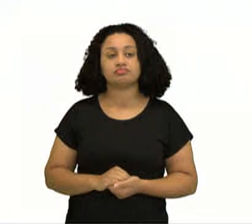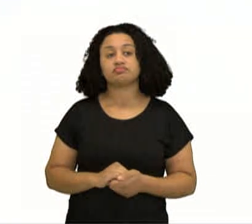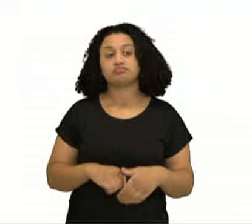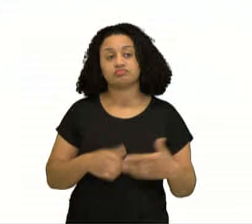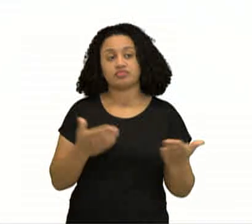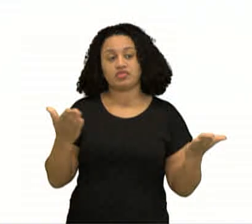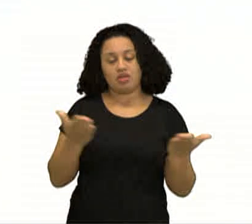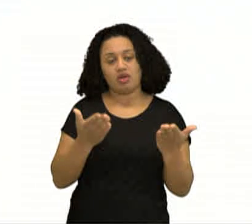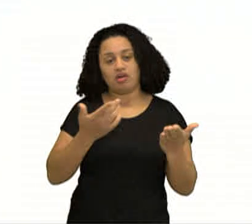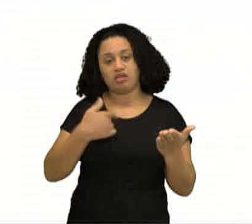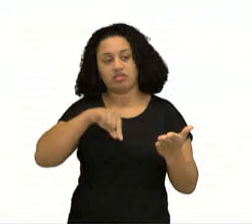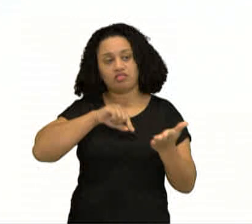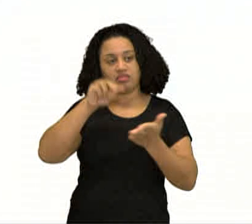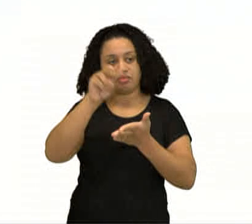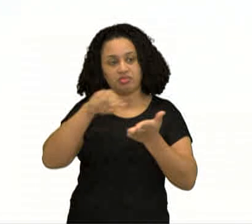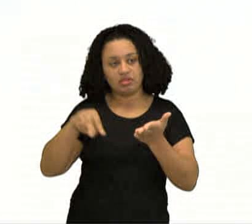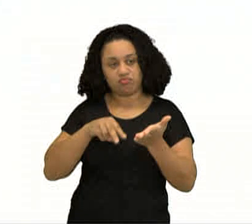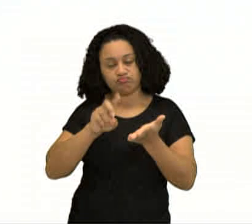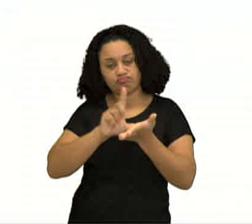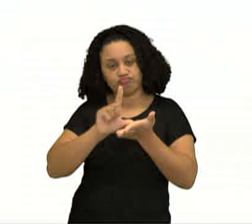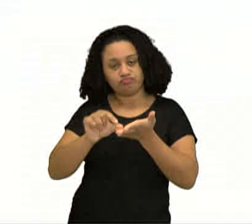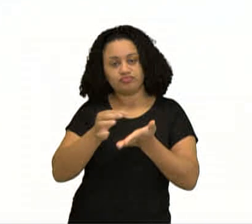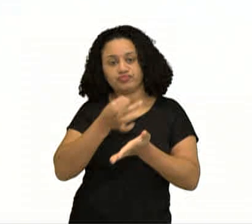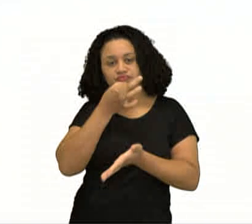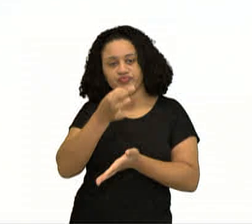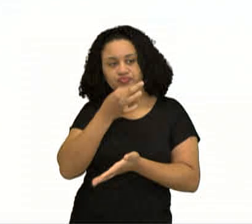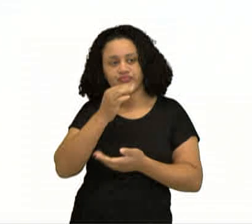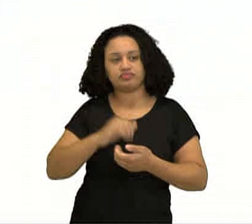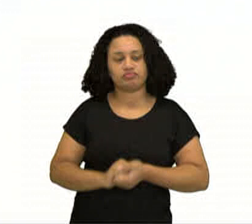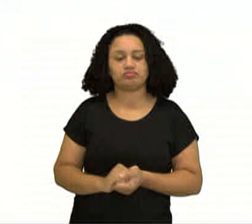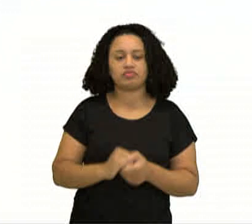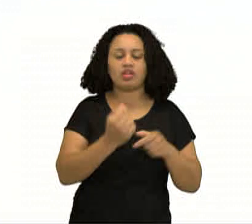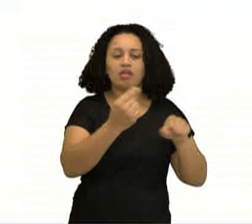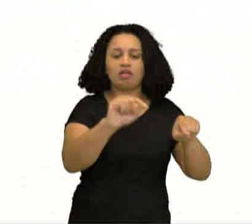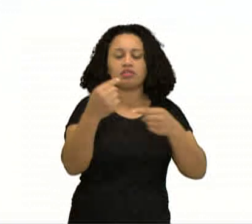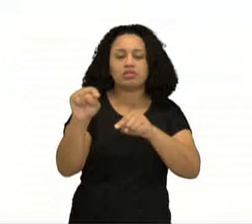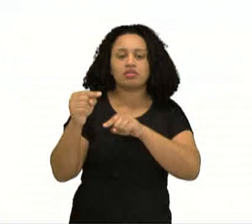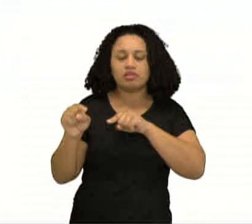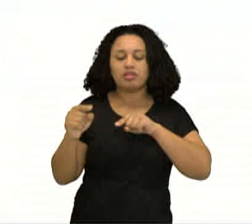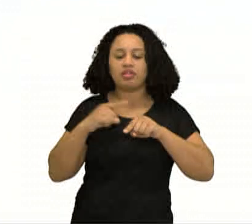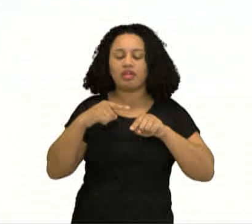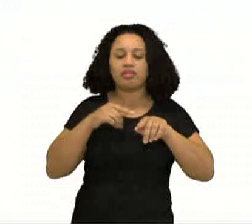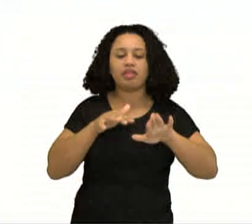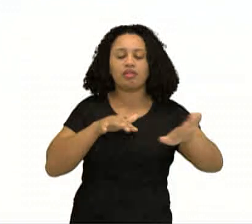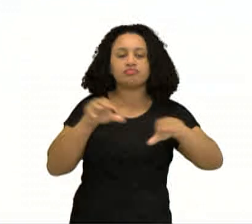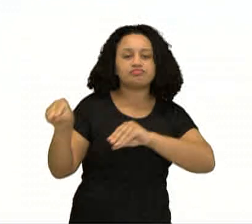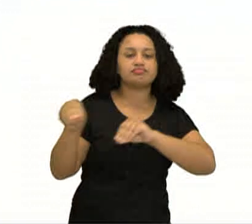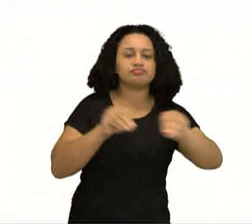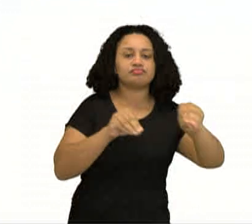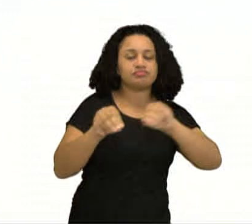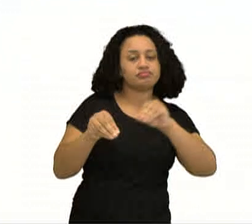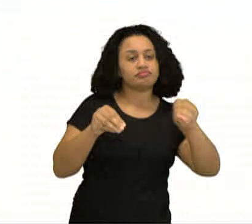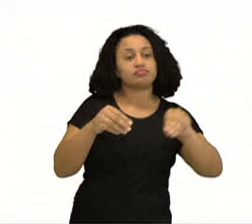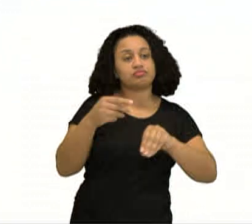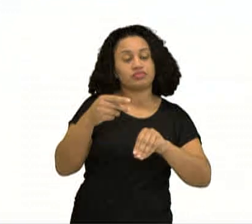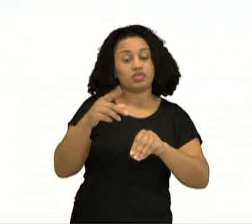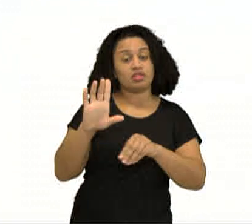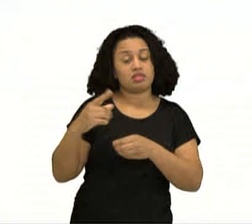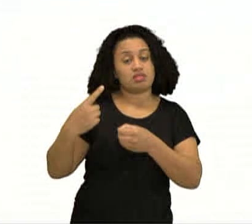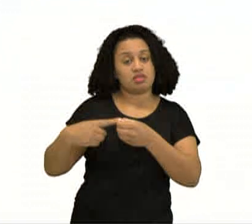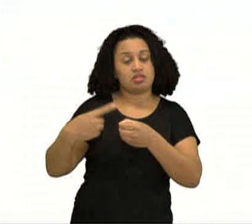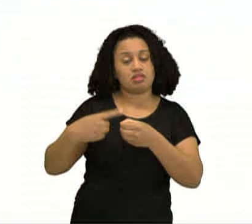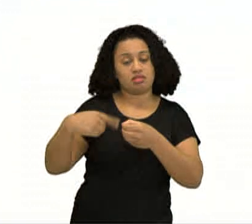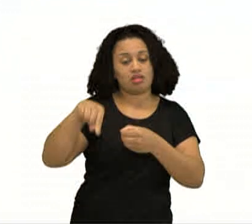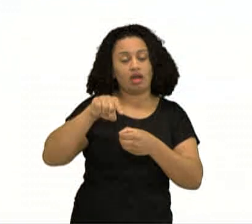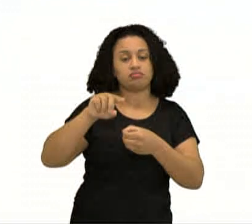Vamos à leitura de um artigo de opinião. Os desafios da mobilidade urbana no Brasil. Então, esse foi o tema,